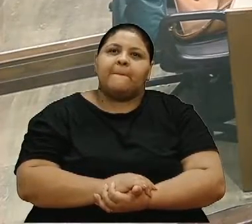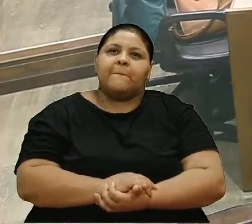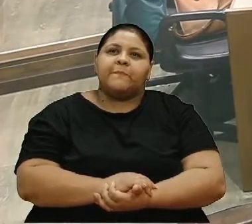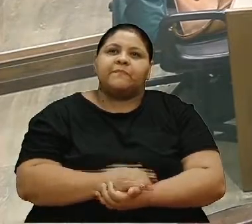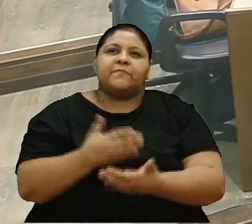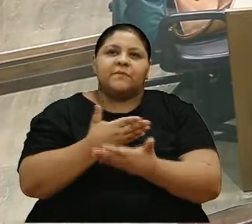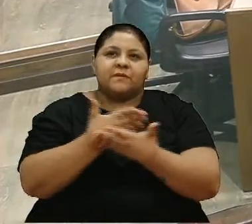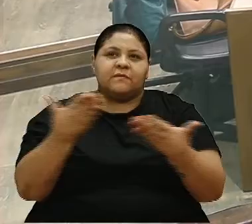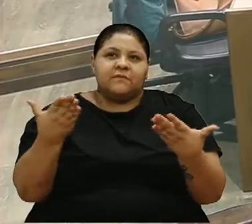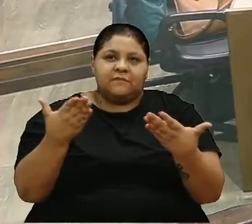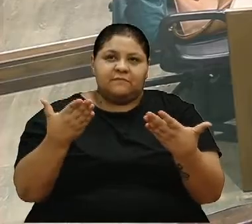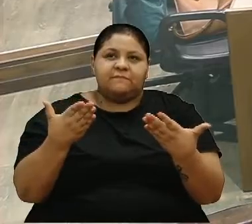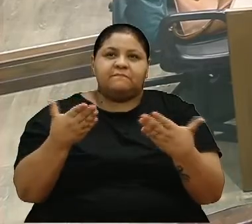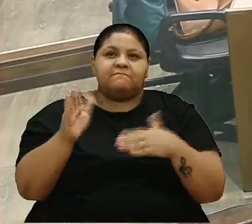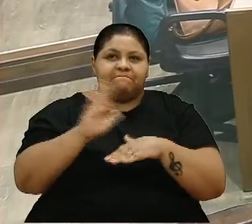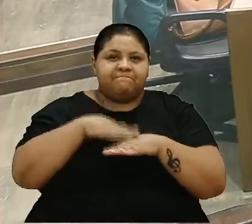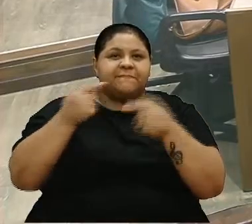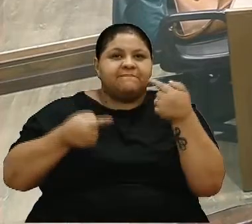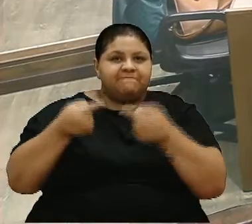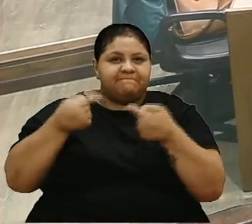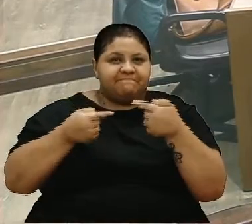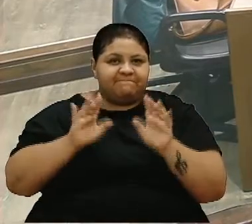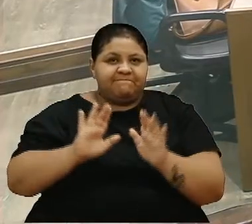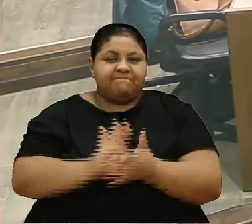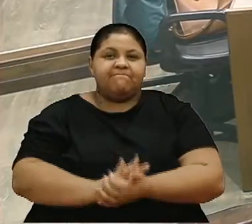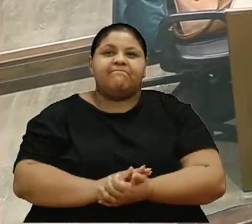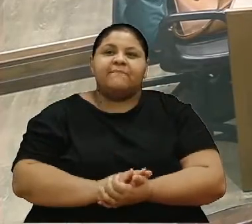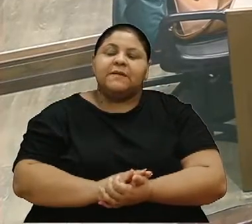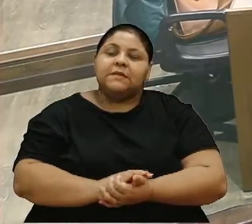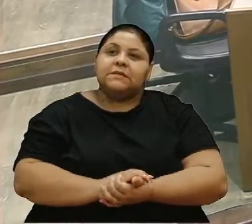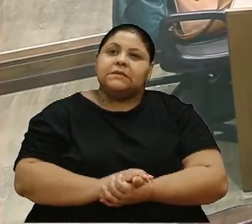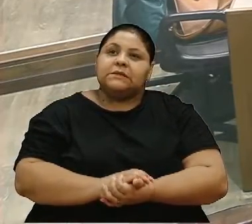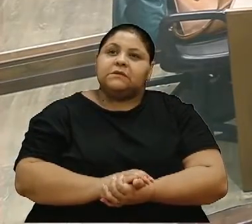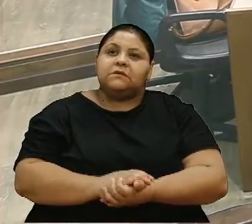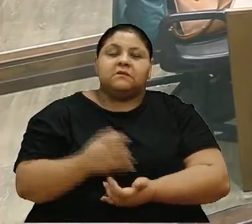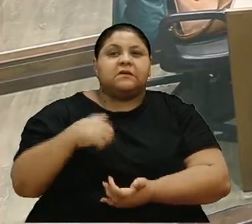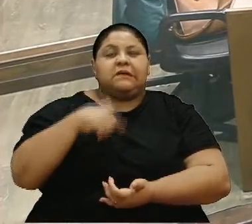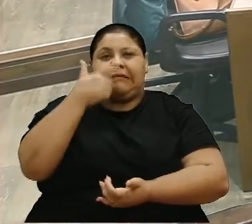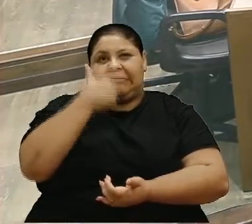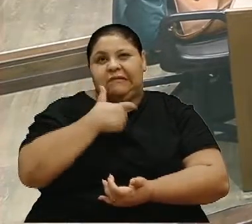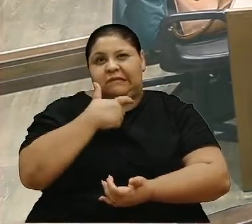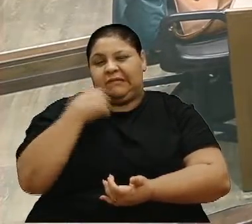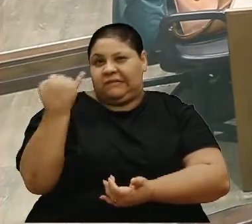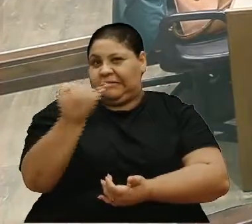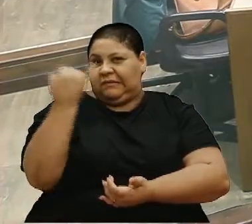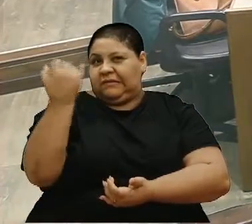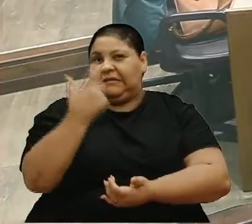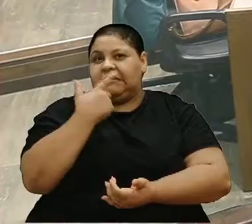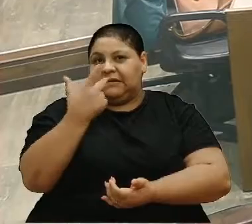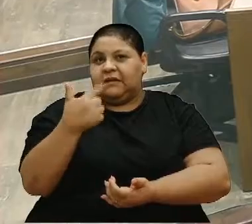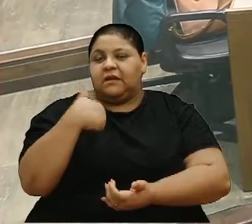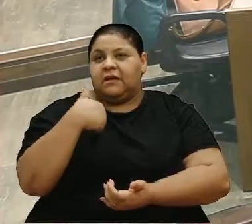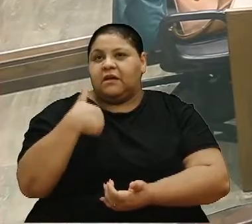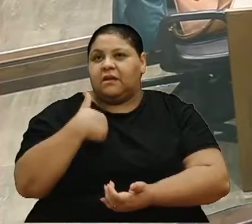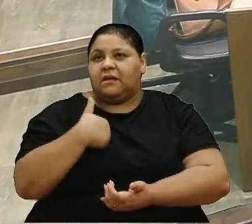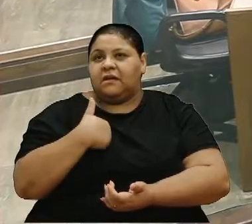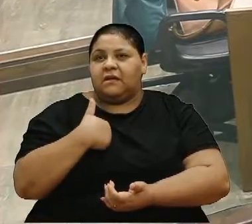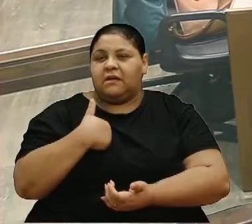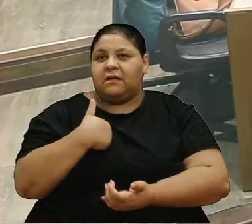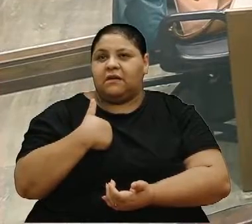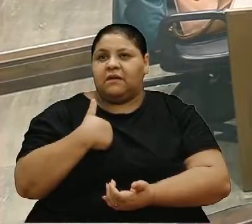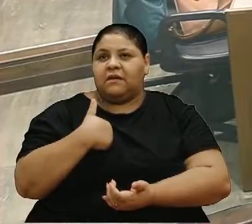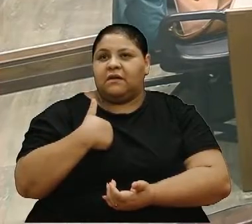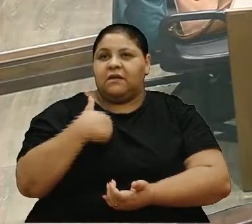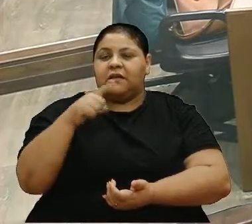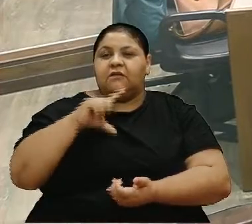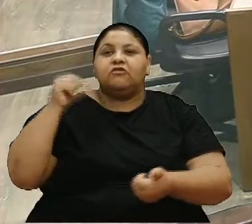Pessoal, vamos para mais um debate, então. Pessoal, eu acho que é importante a minha fala, porque eu fui um dos que